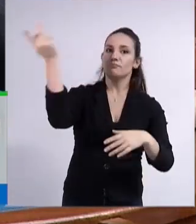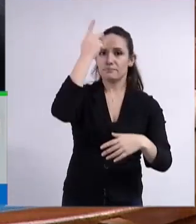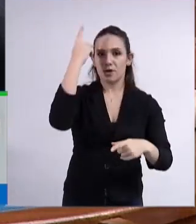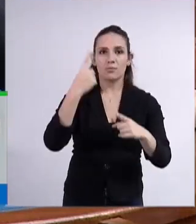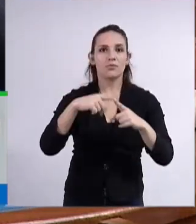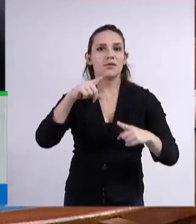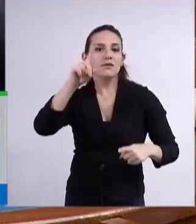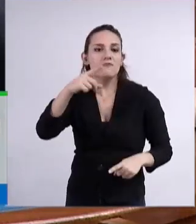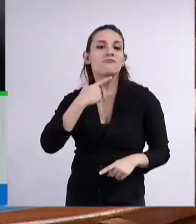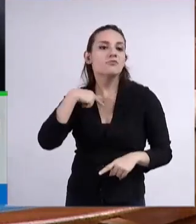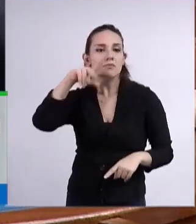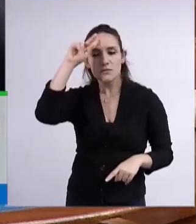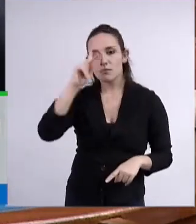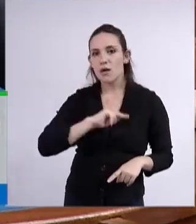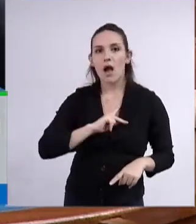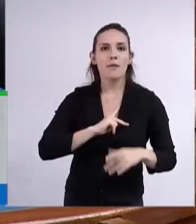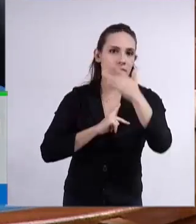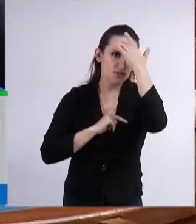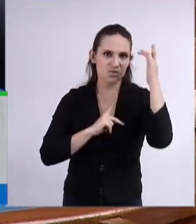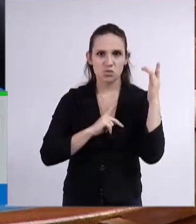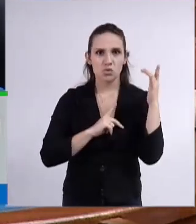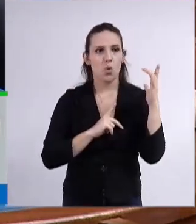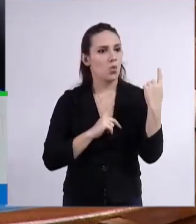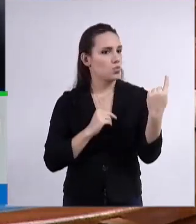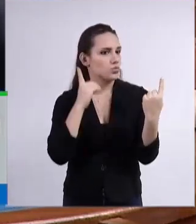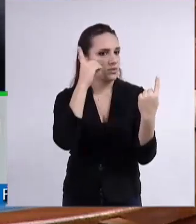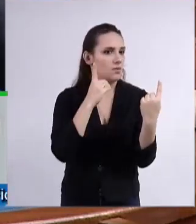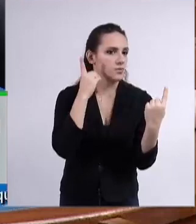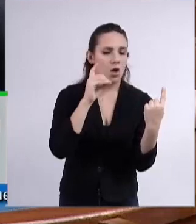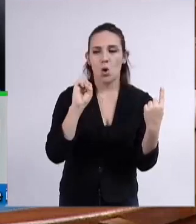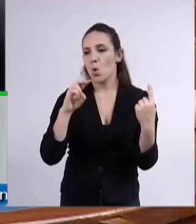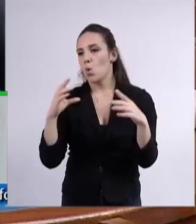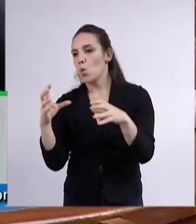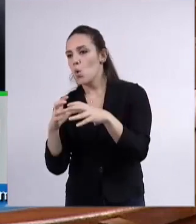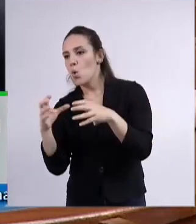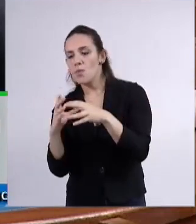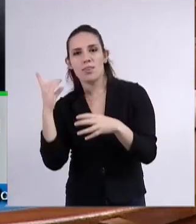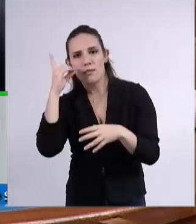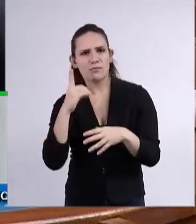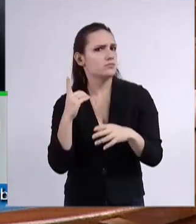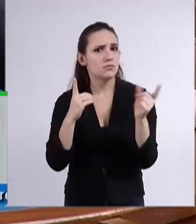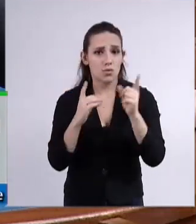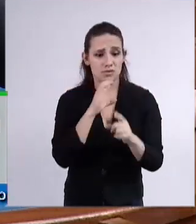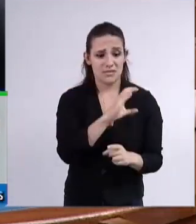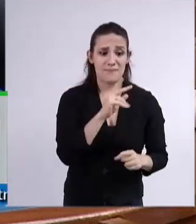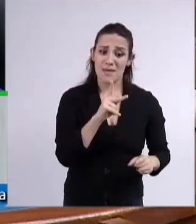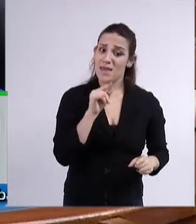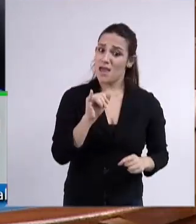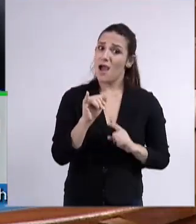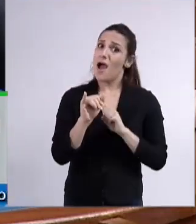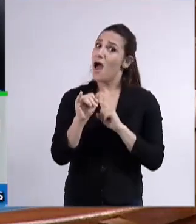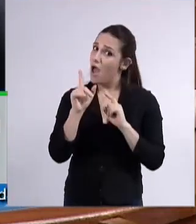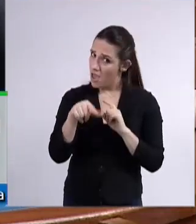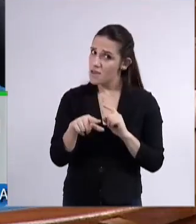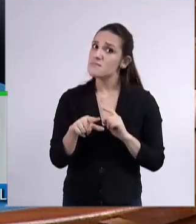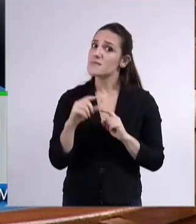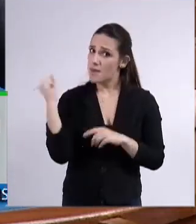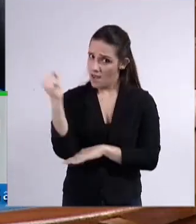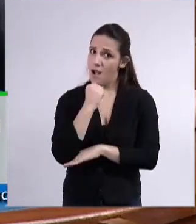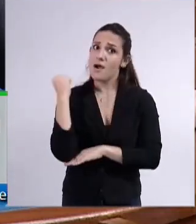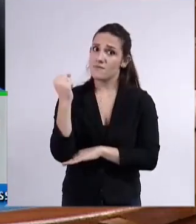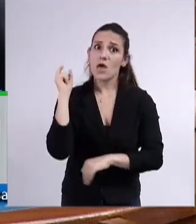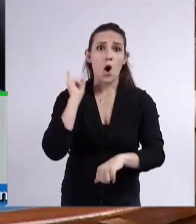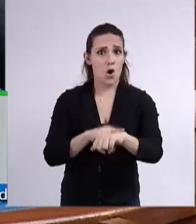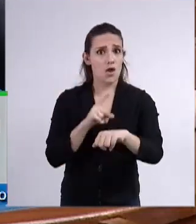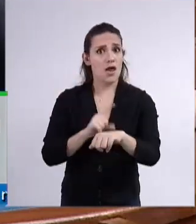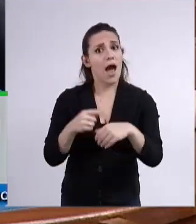satisfazer a vontade pessoal, de um parlamentar ou de um grupo de parlamentares. A CPI é um ato de responsabilidade. Quando se